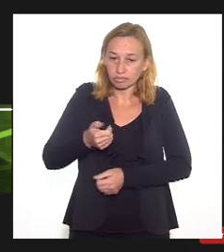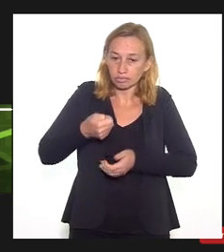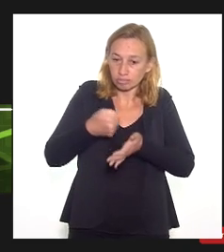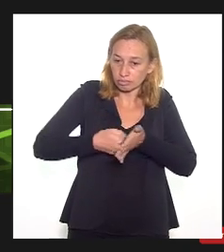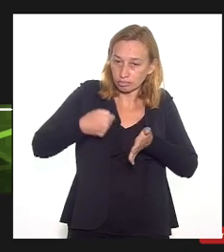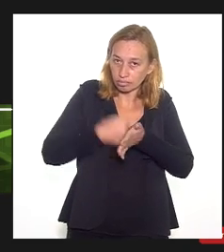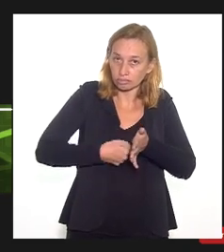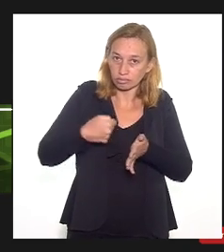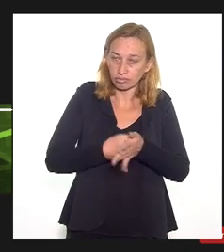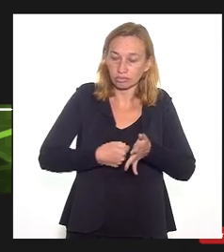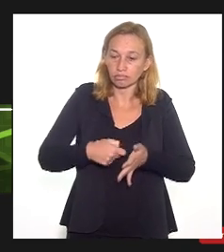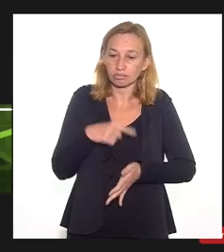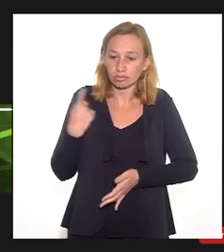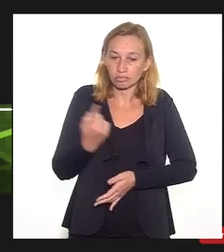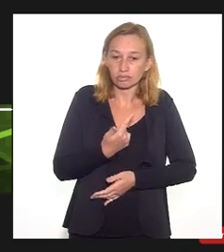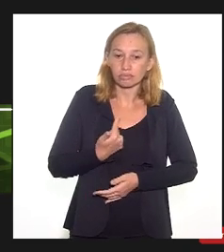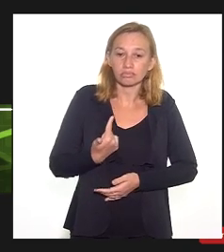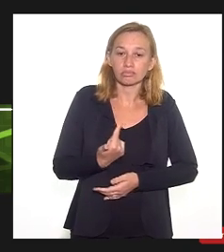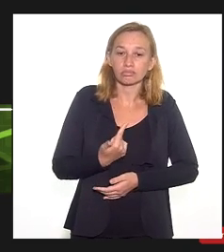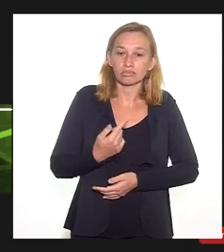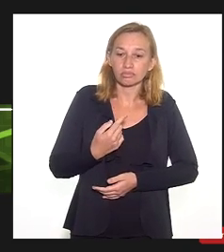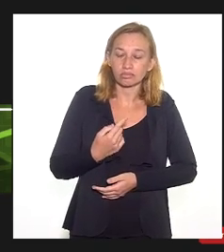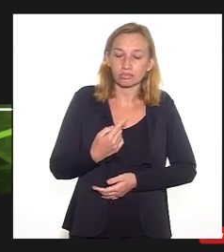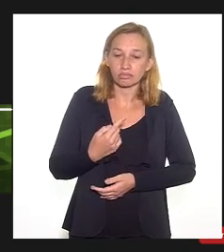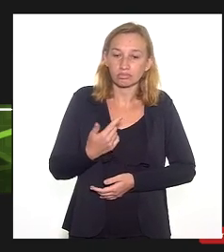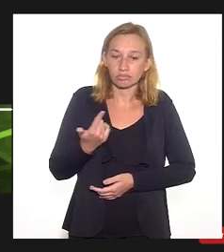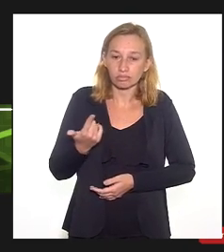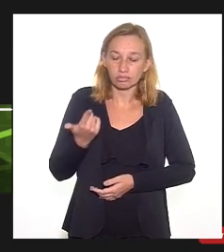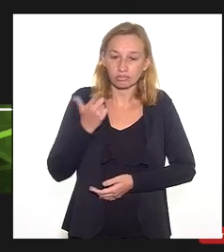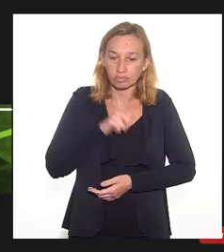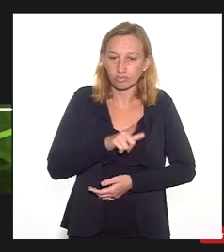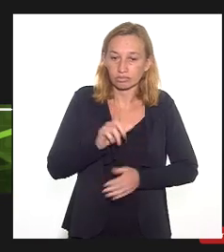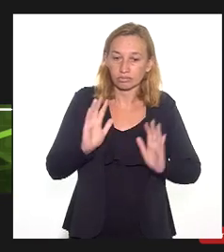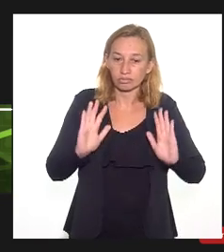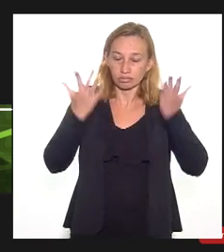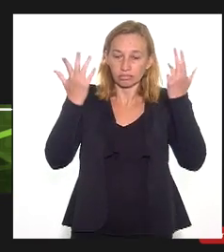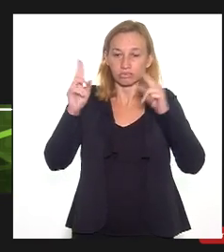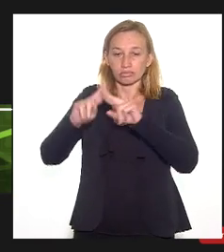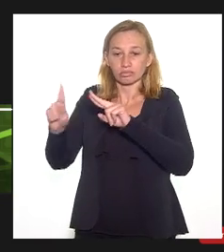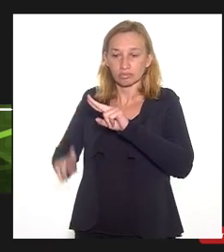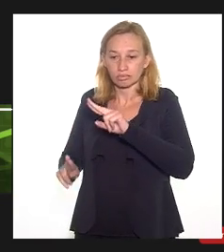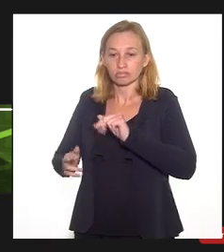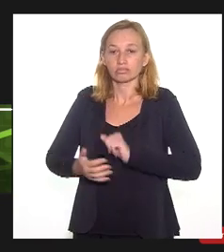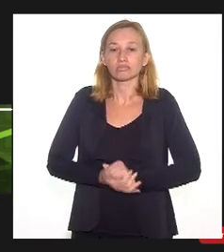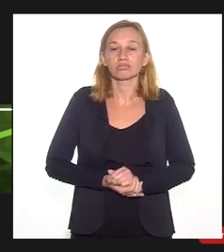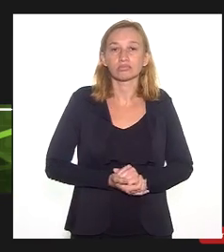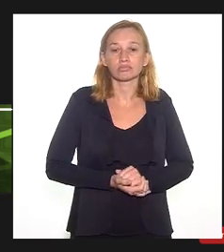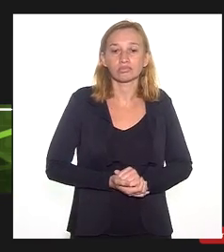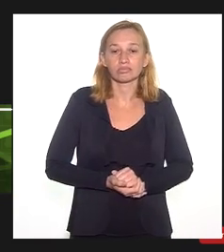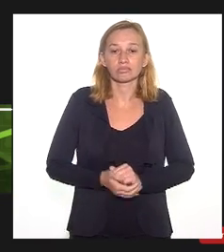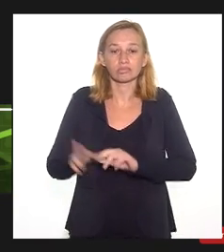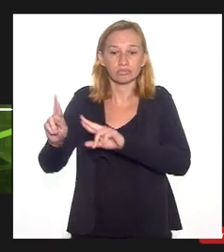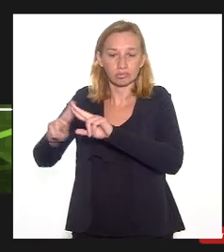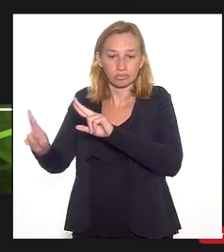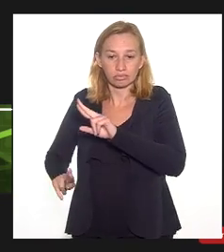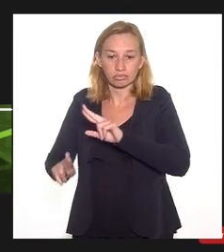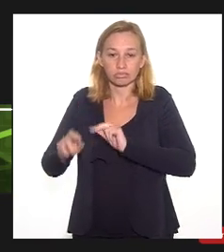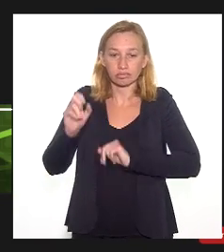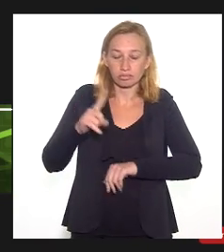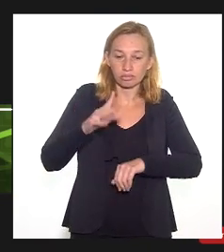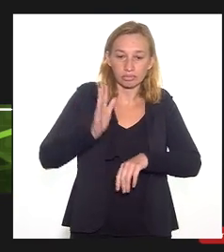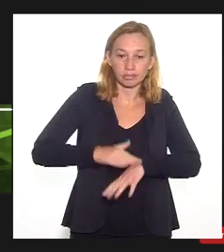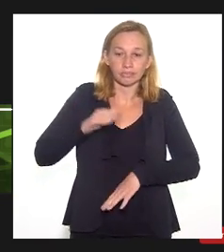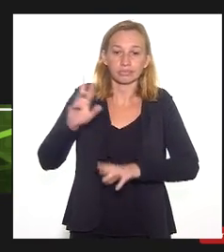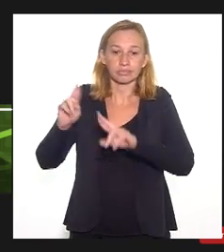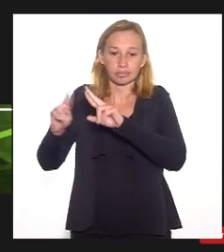para que a gente seja reconhecido e viva o ERG o ERG resiste o ERG é mais